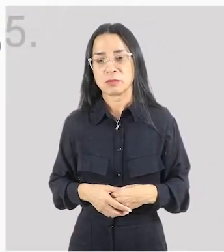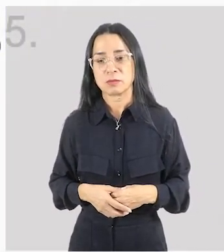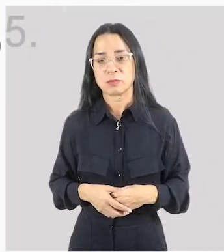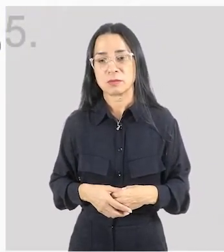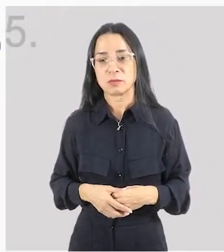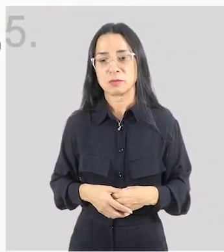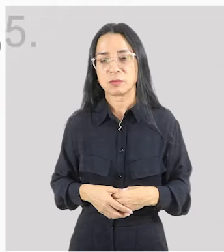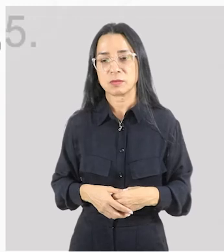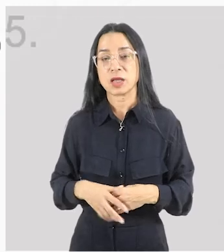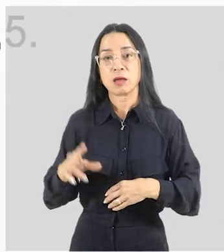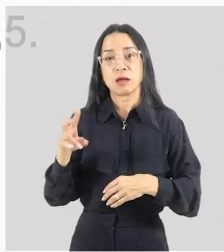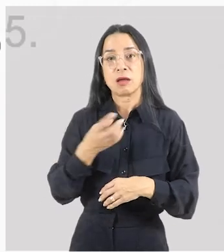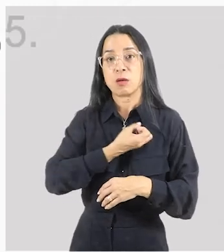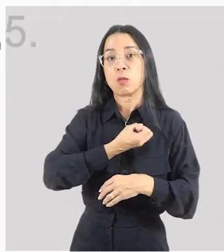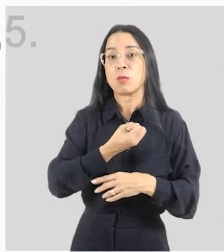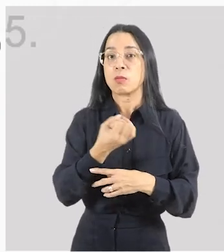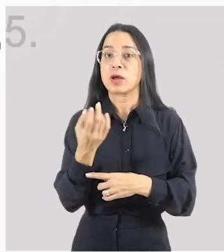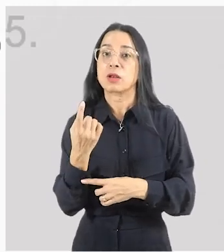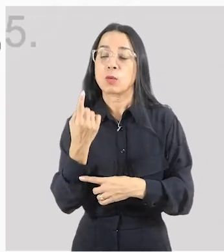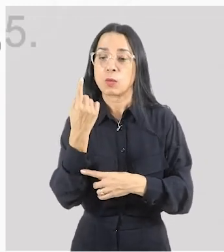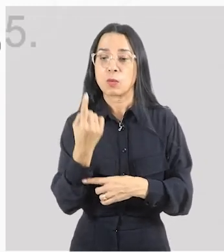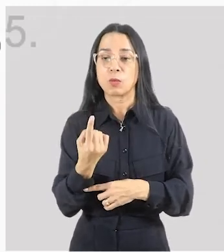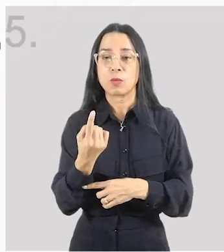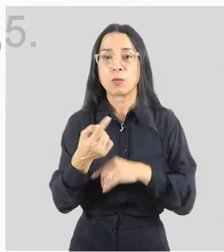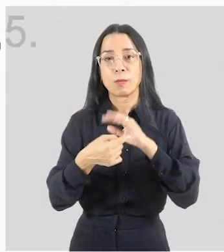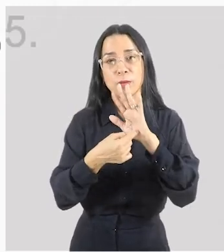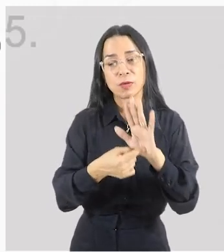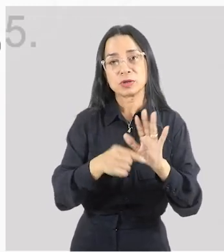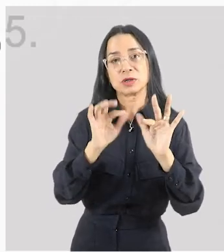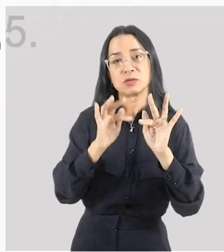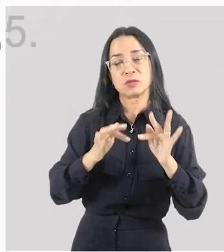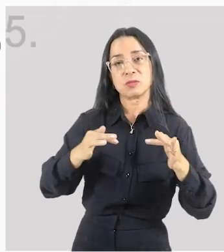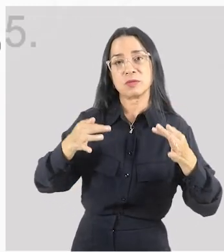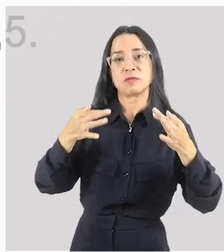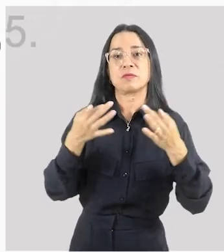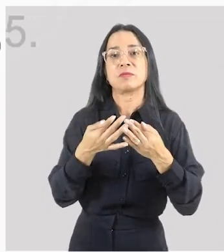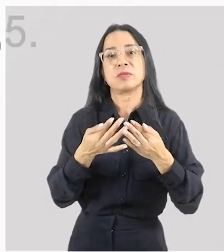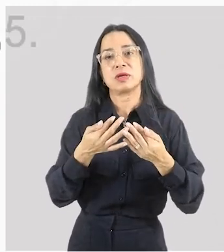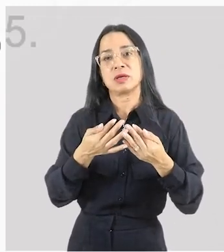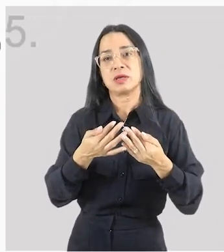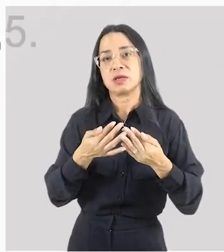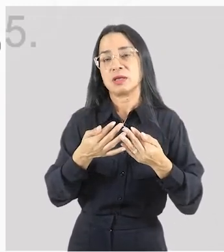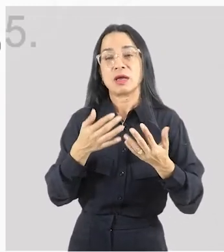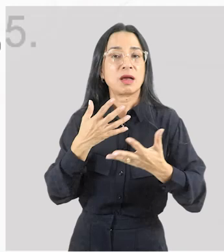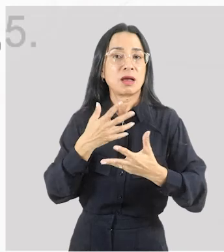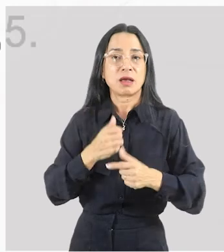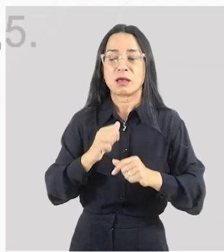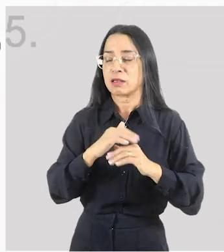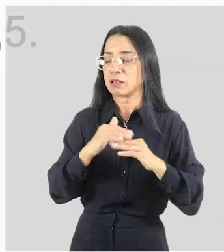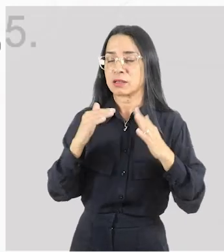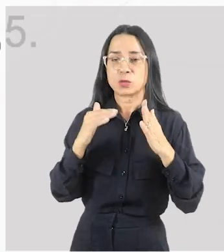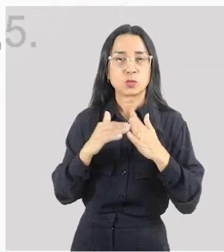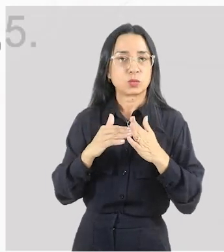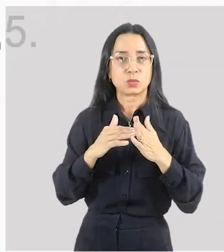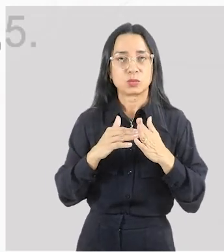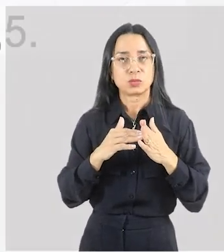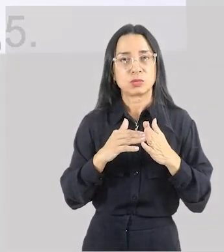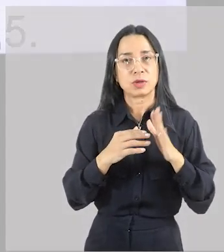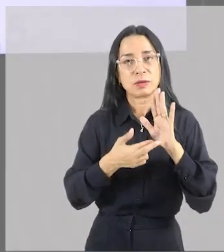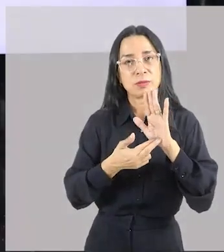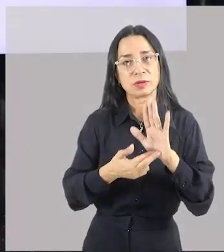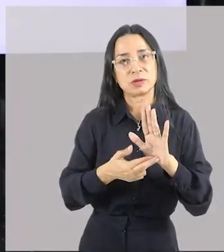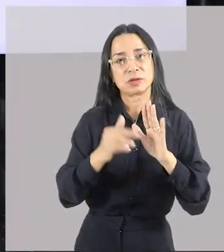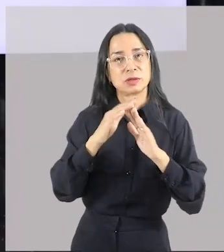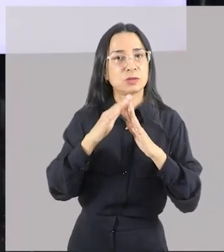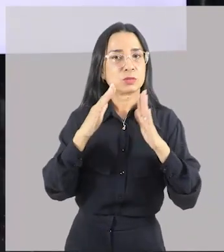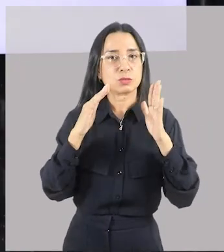indica que só uma família sozinha ganha a renda nacional inteira, o que representaria a completa desigualdade de